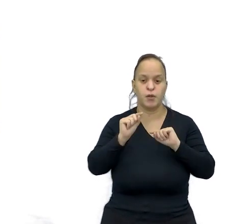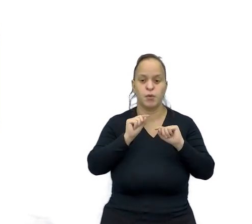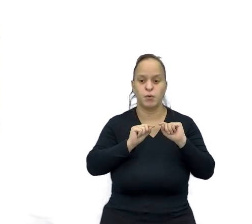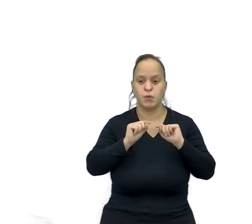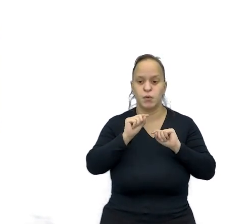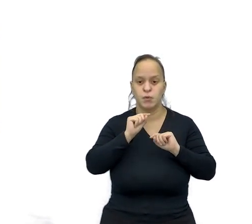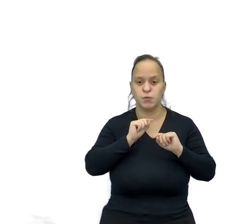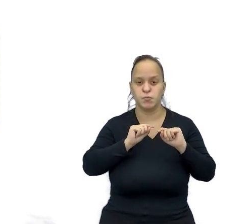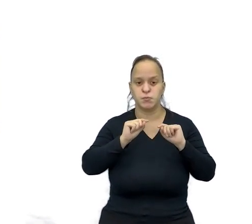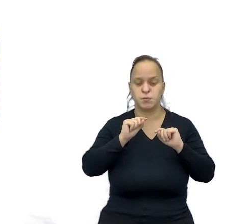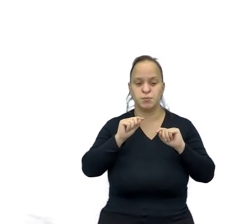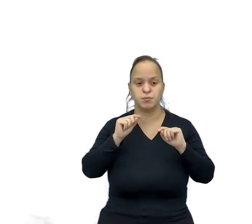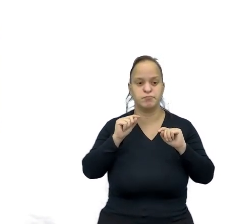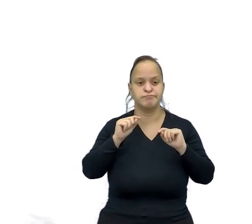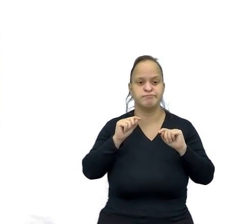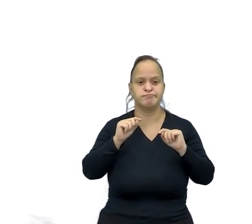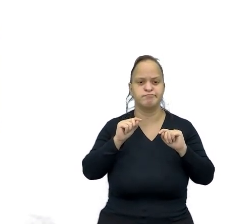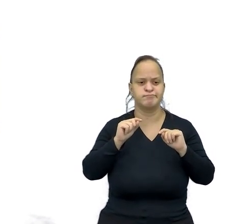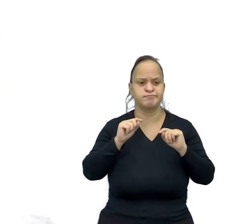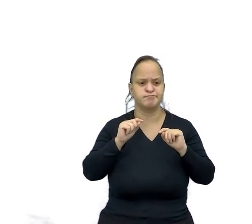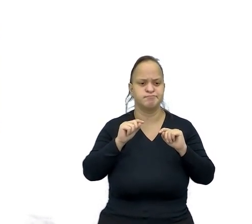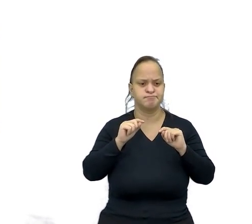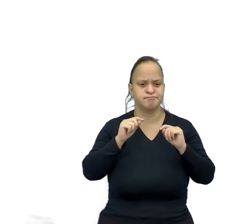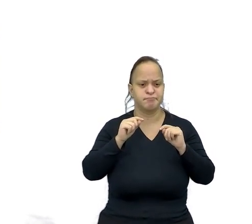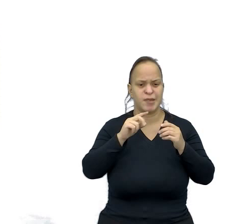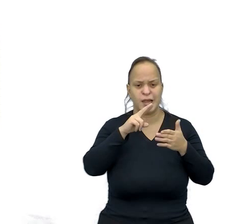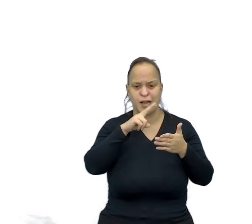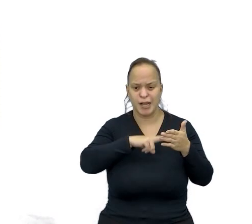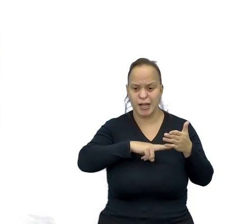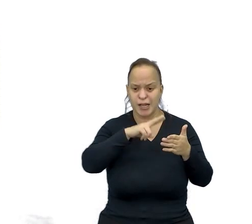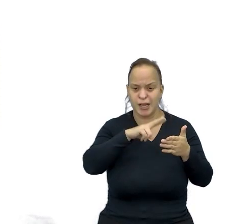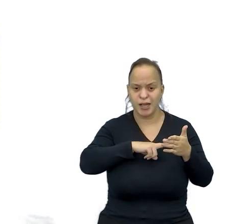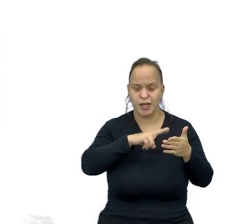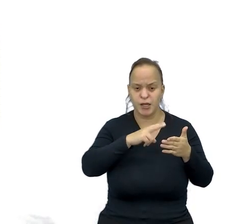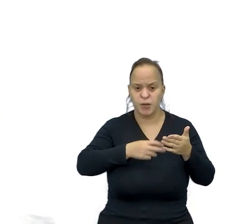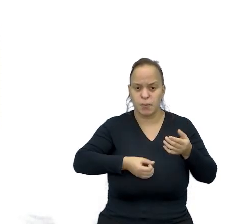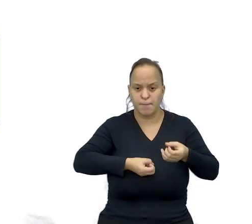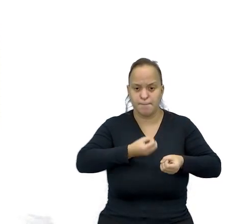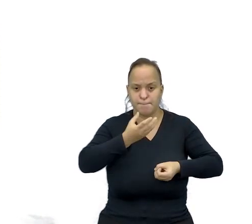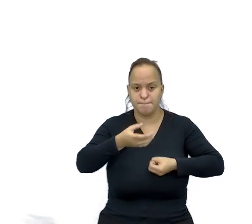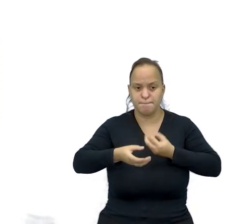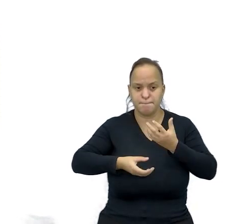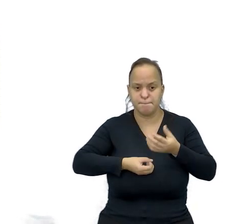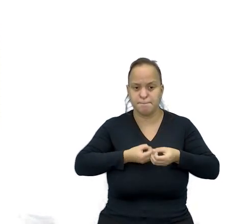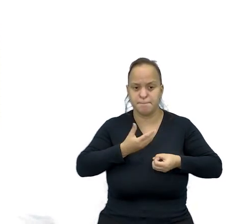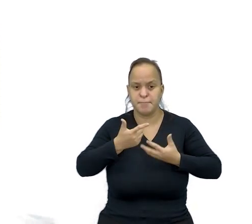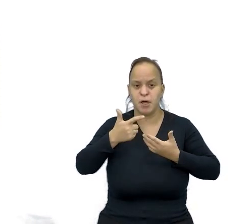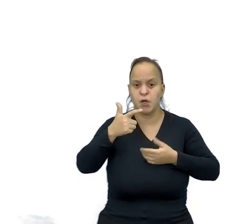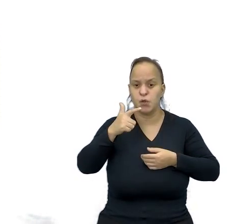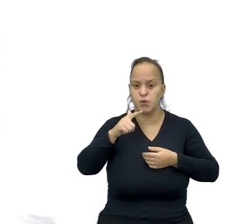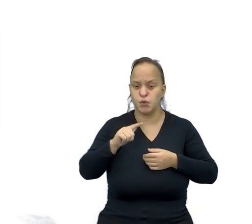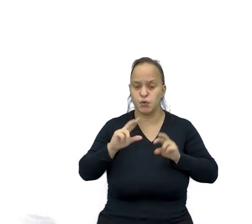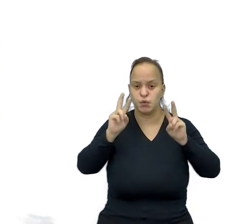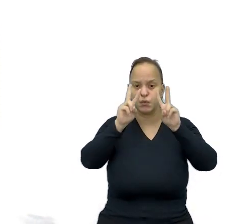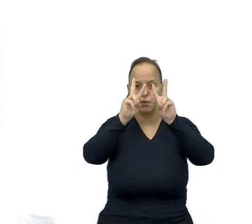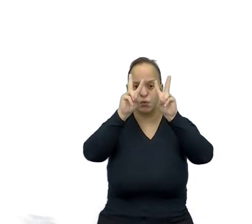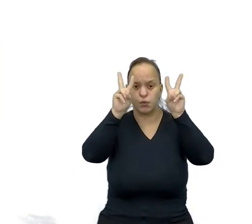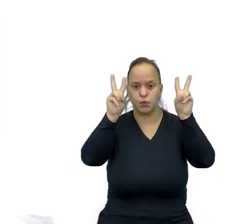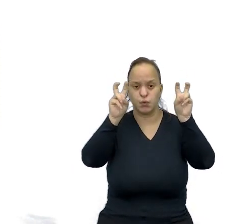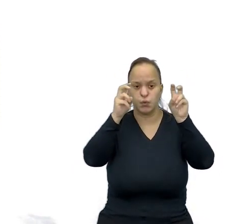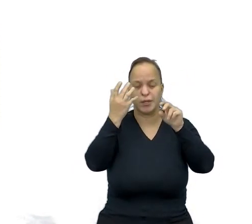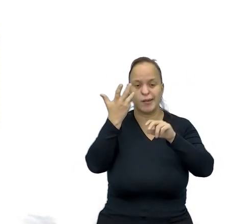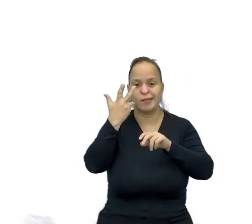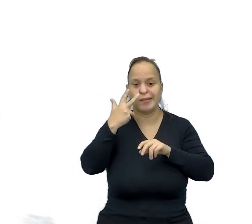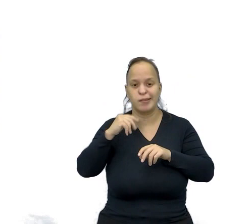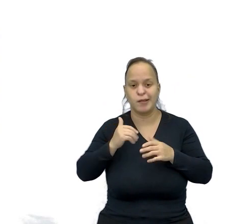do aspecto linguístico textual, a releitura do do poema Infância, da aula